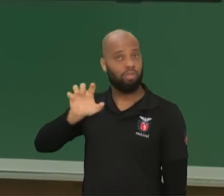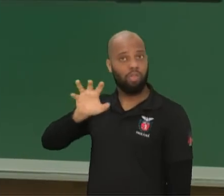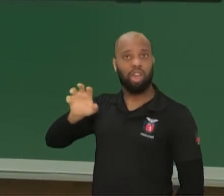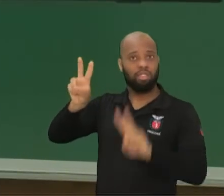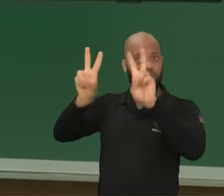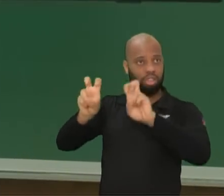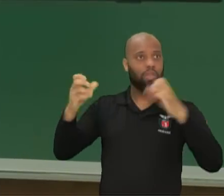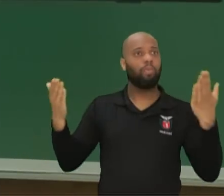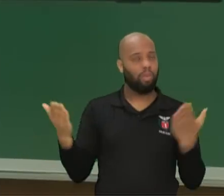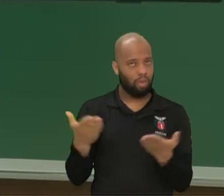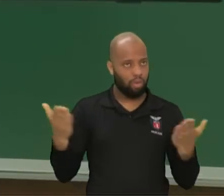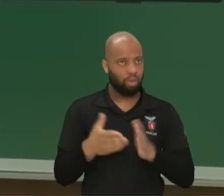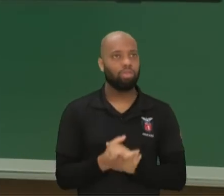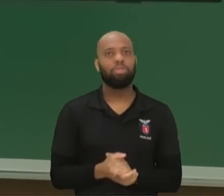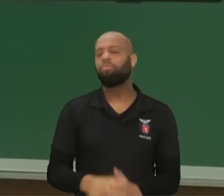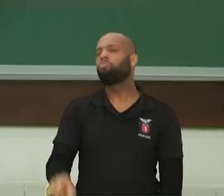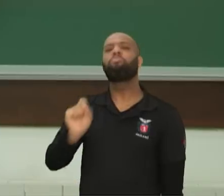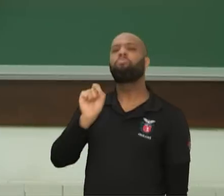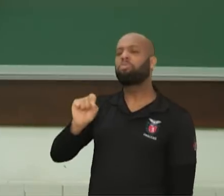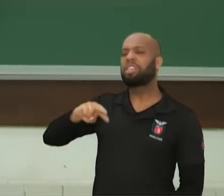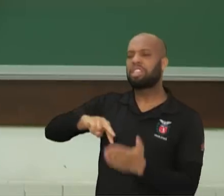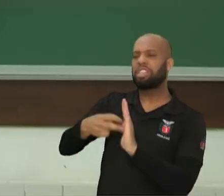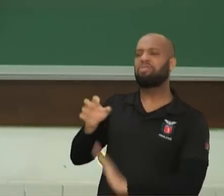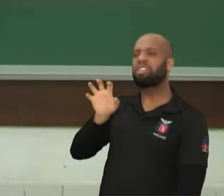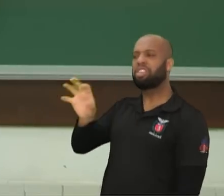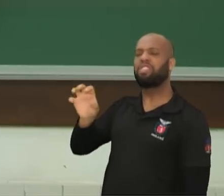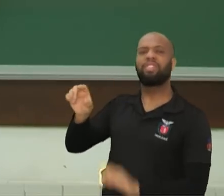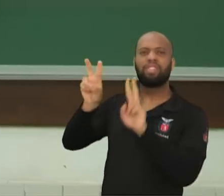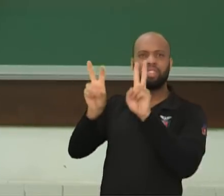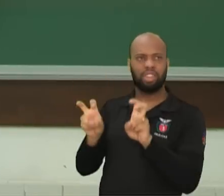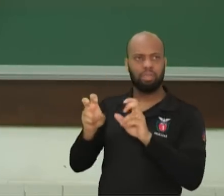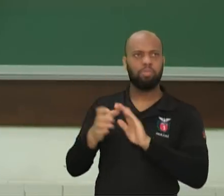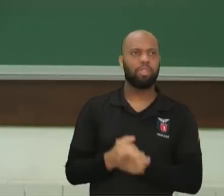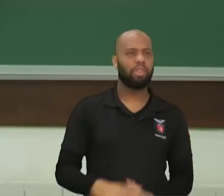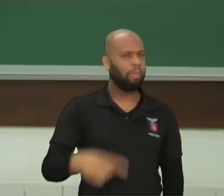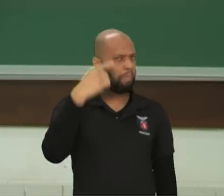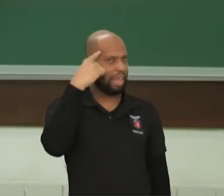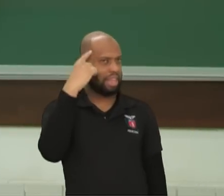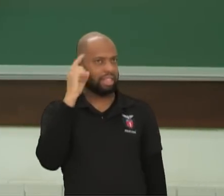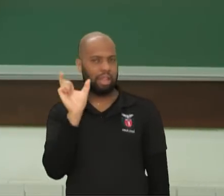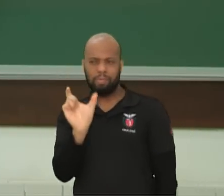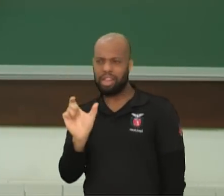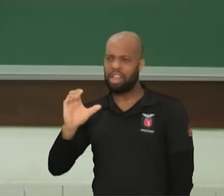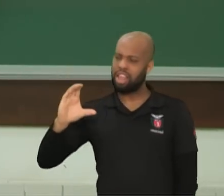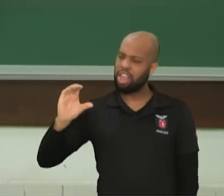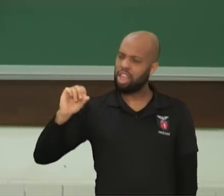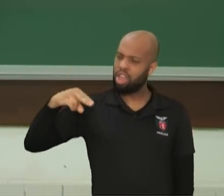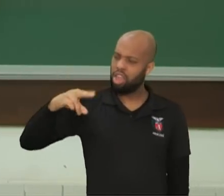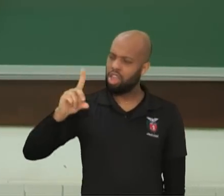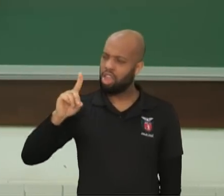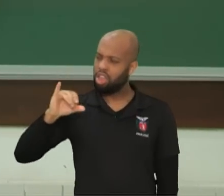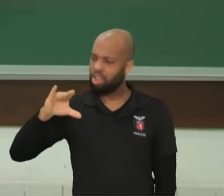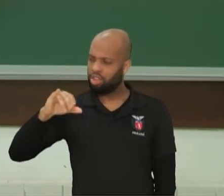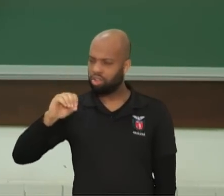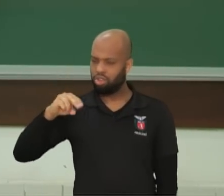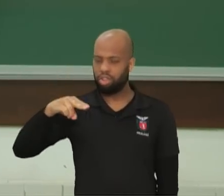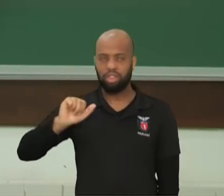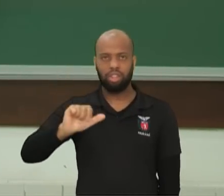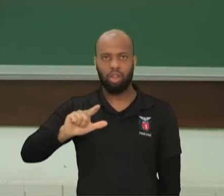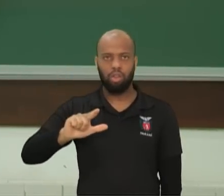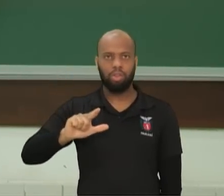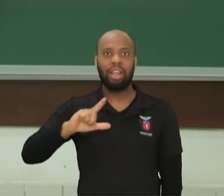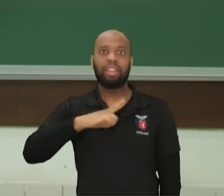probabilidade condicional. O que será que é condicional? Já vem, ó, pensem na palavra condicional, terá uma